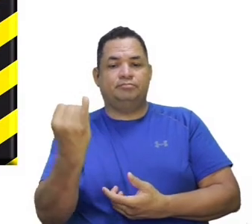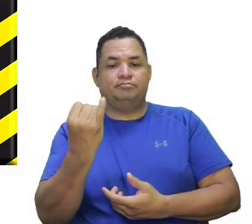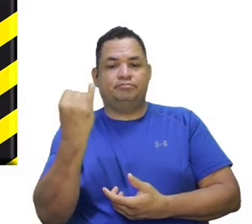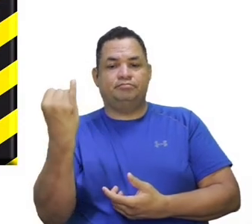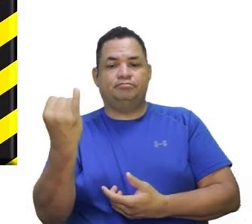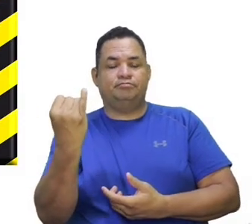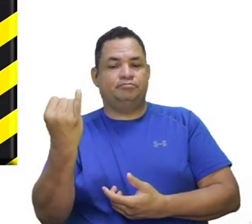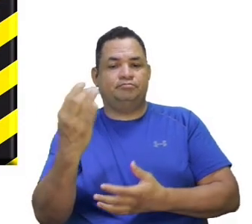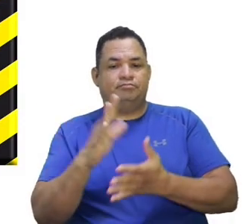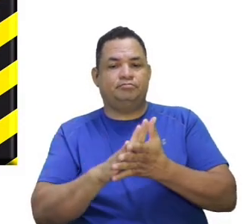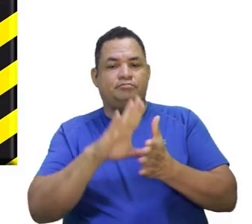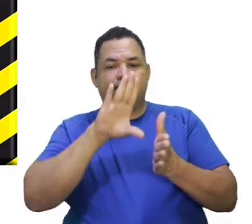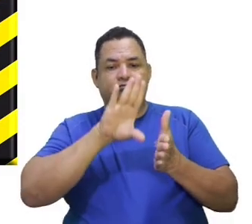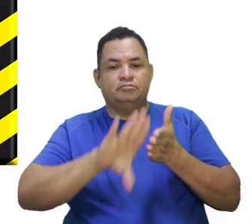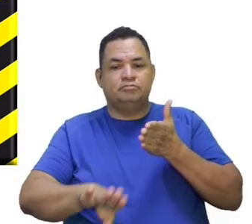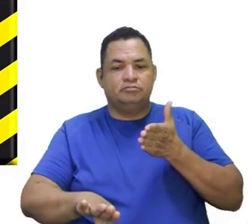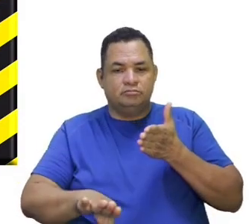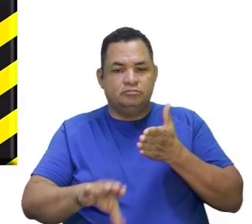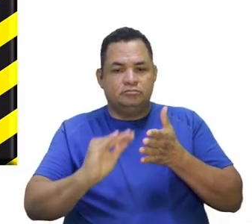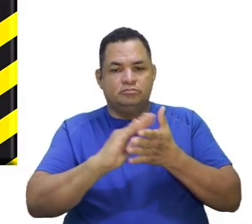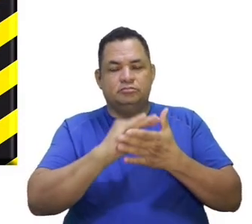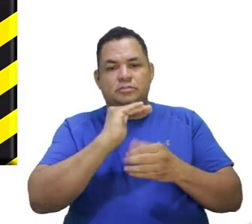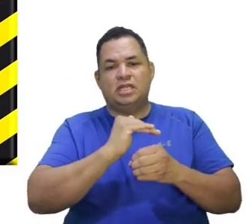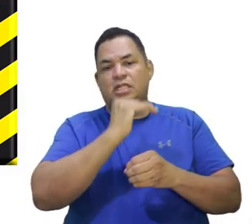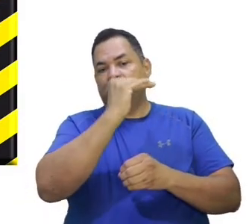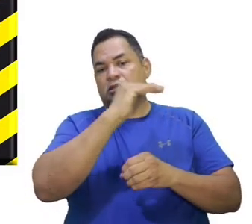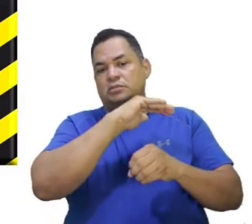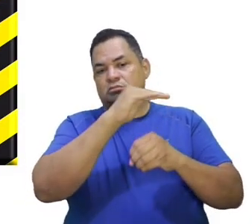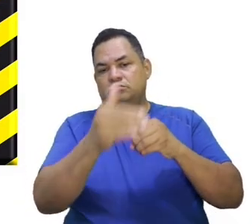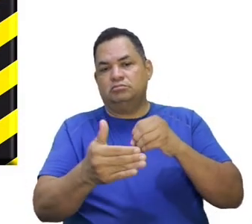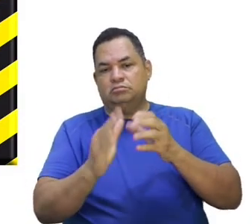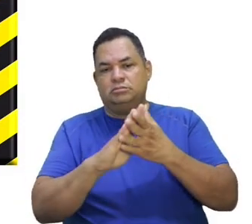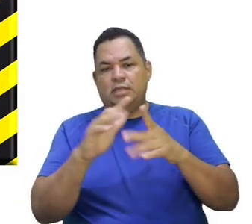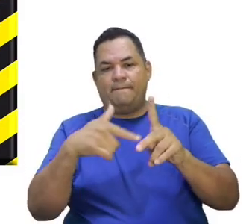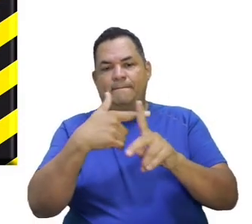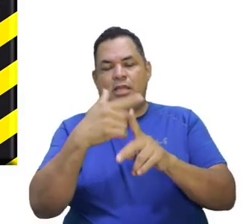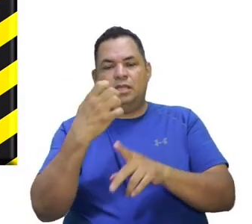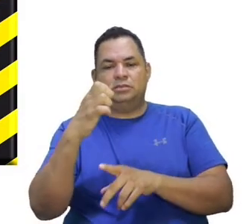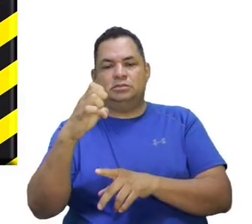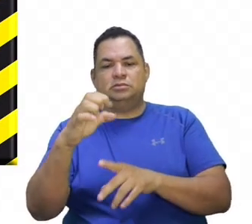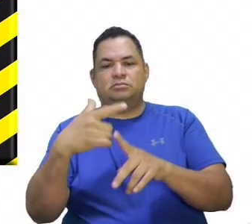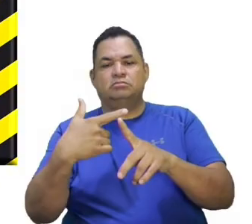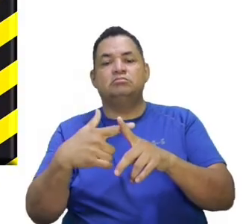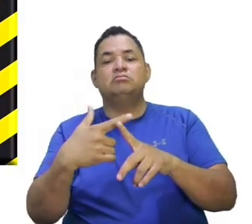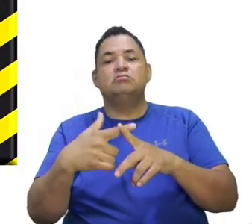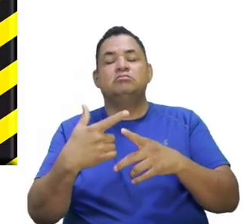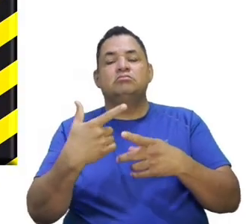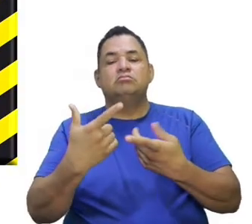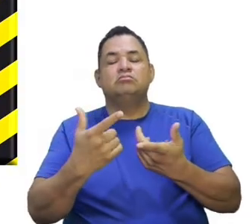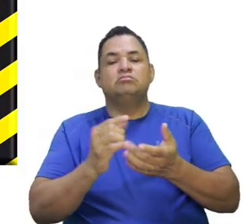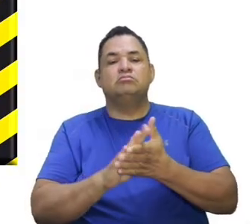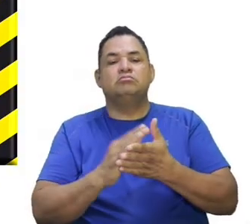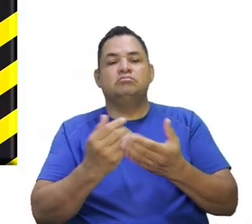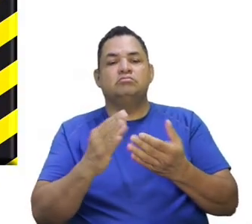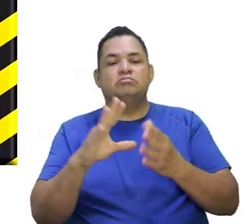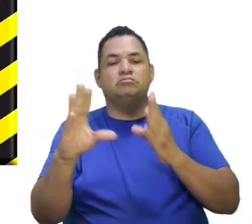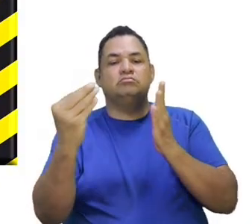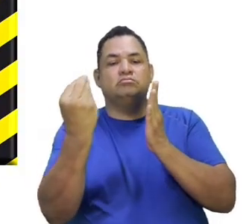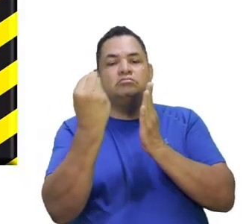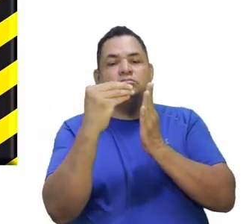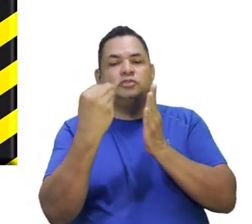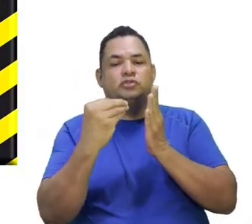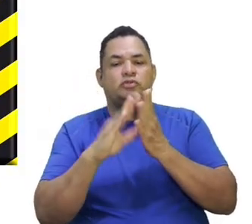gente retirar o elétron da camada mais energética, porque a mais energética vai ser aquela que a gente preencheu